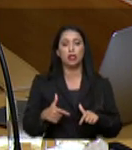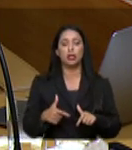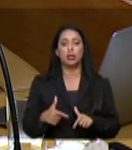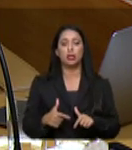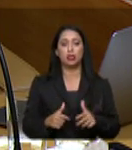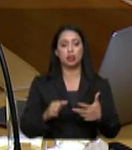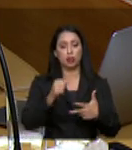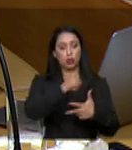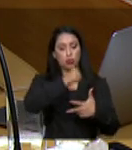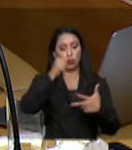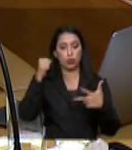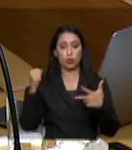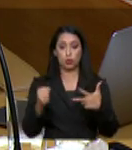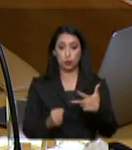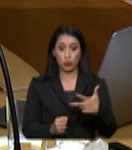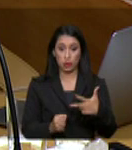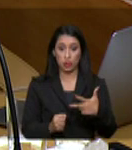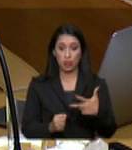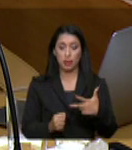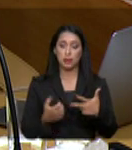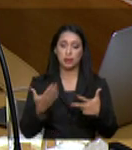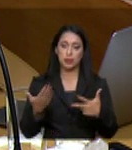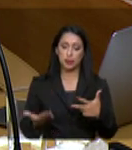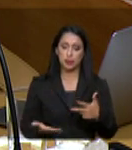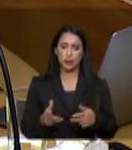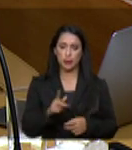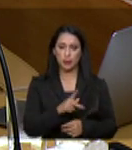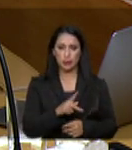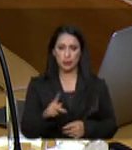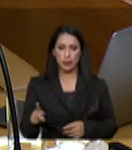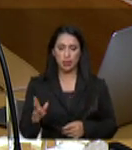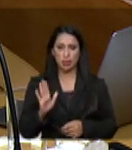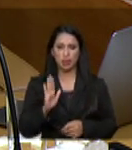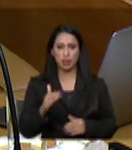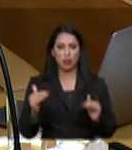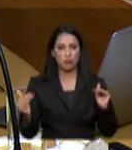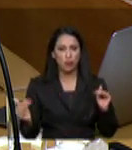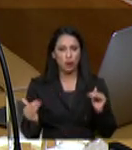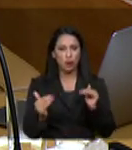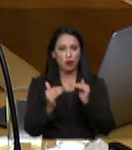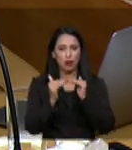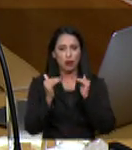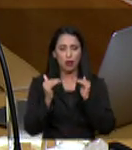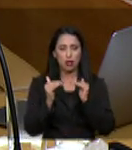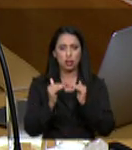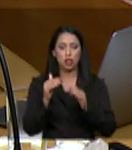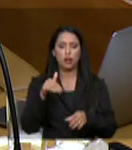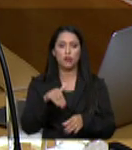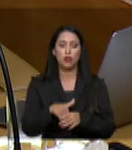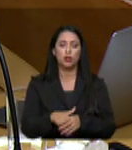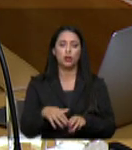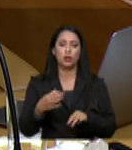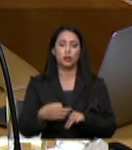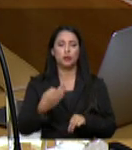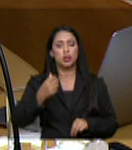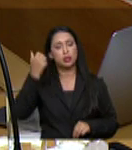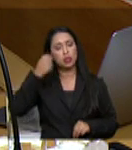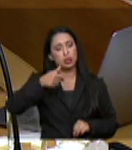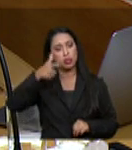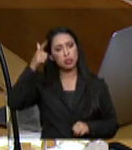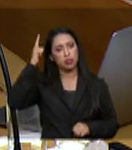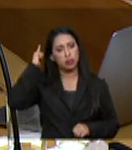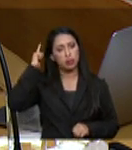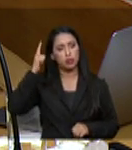poderes e o presidente assento desde logo na linha do que já votou o Ministro Alexandre de